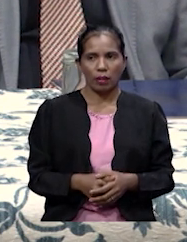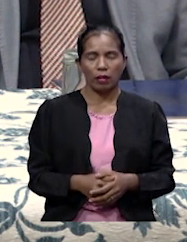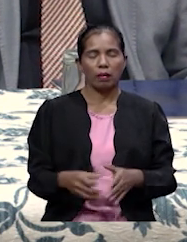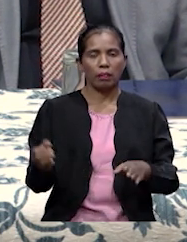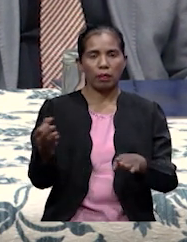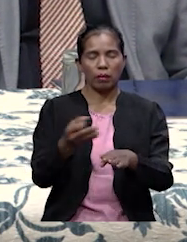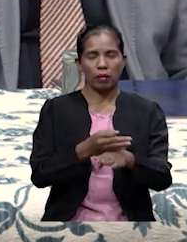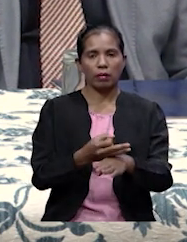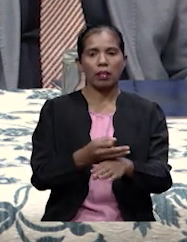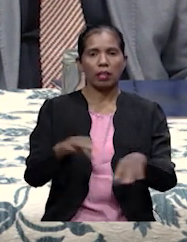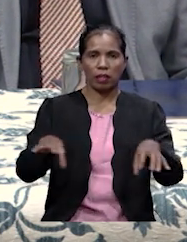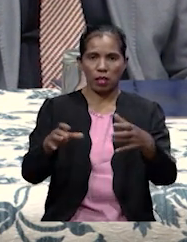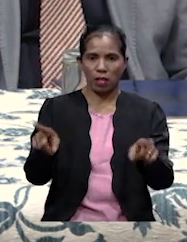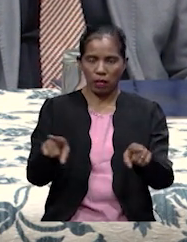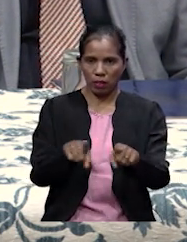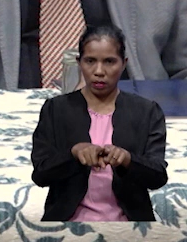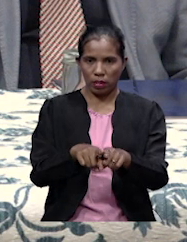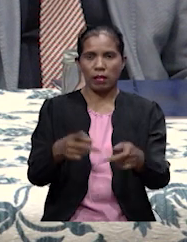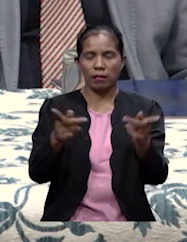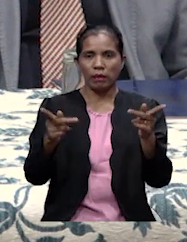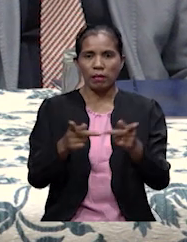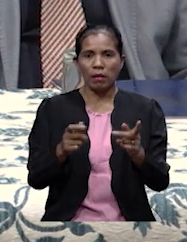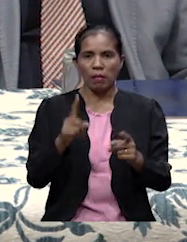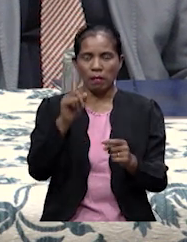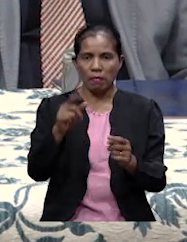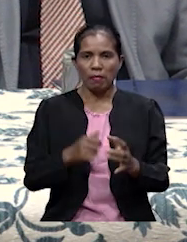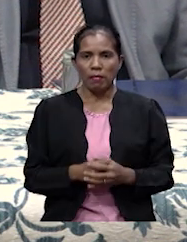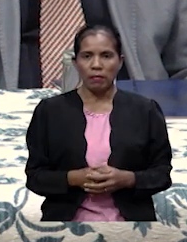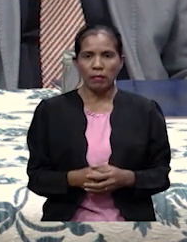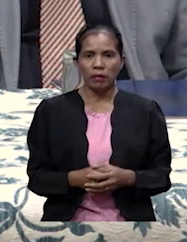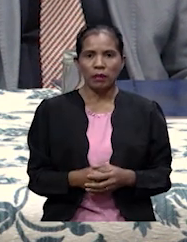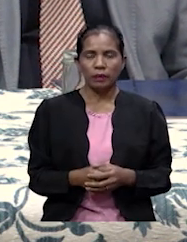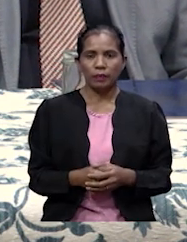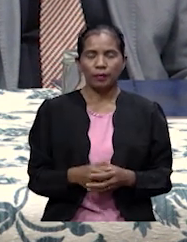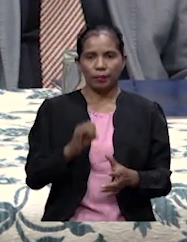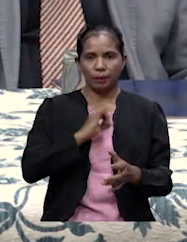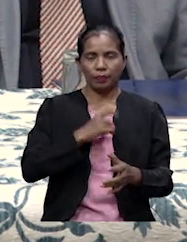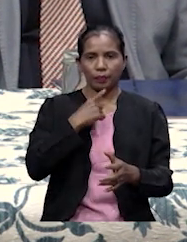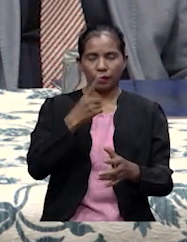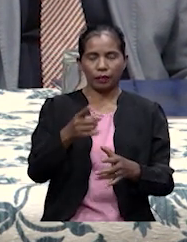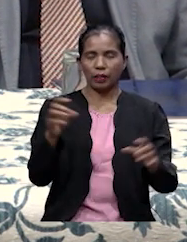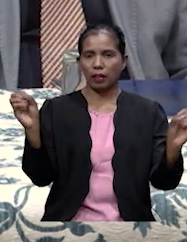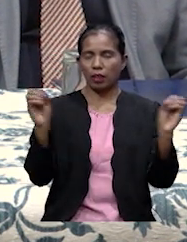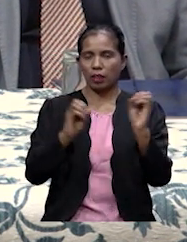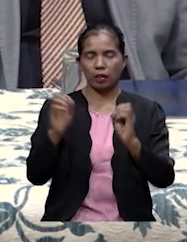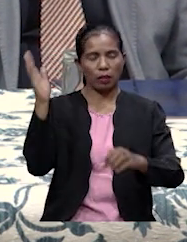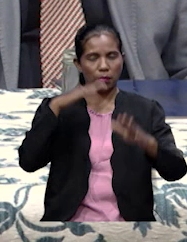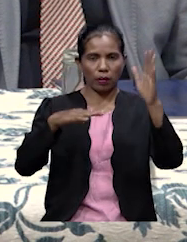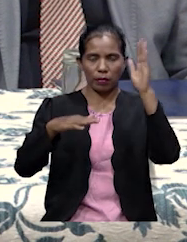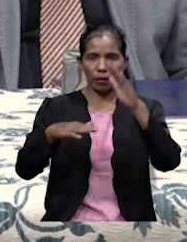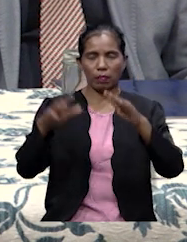aprovisionamento da contratação sai nessa arguída que hoje em Rawansau até te cata. Lá os problemas causa